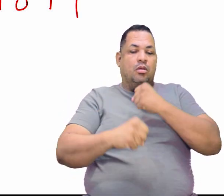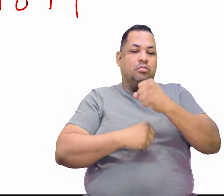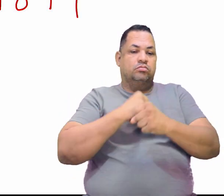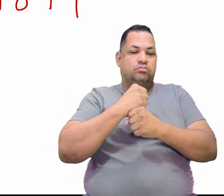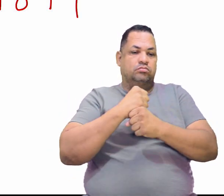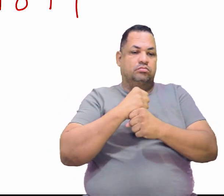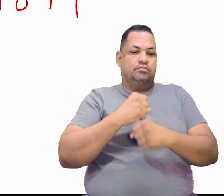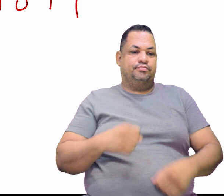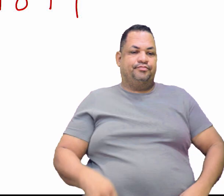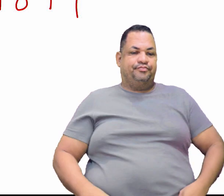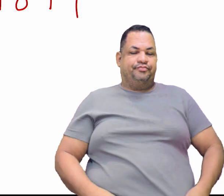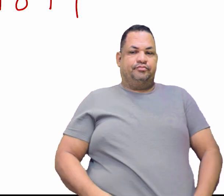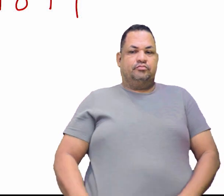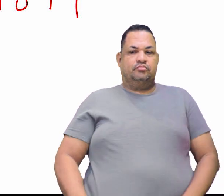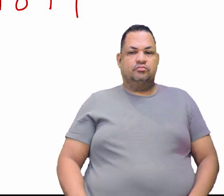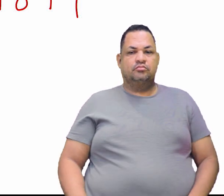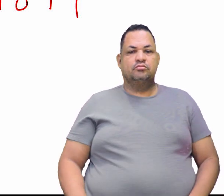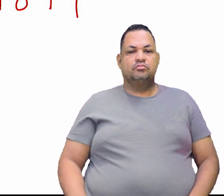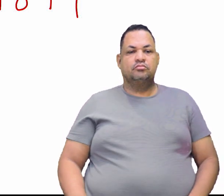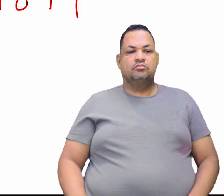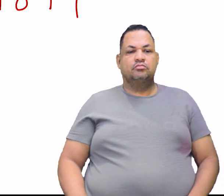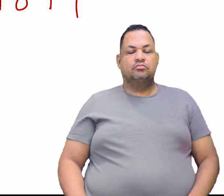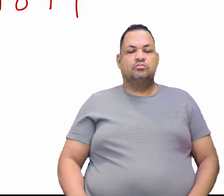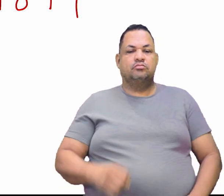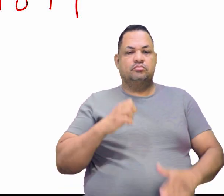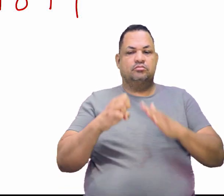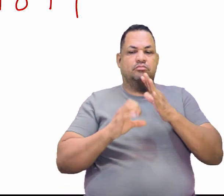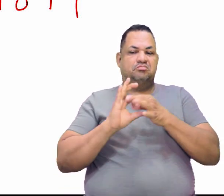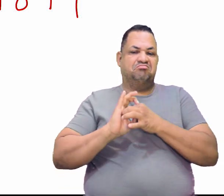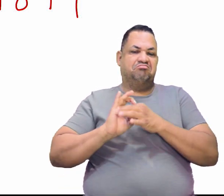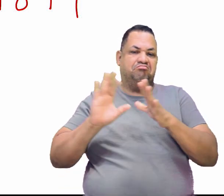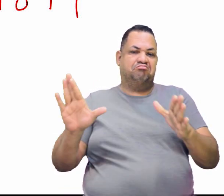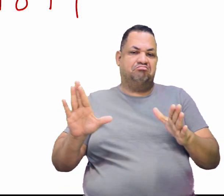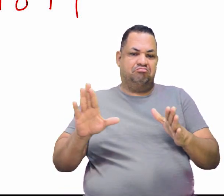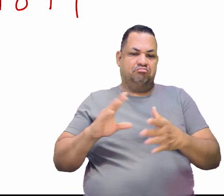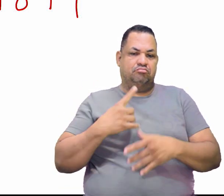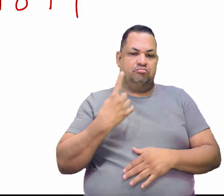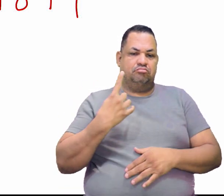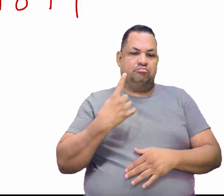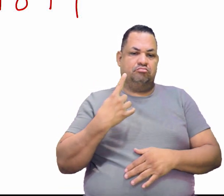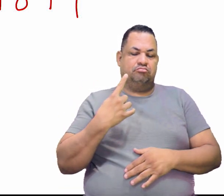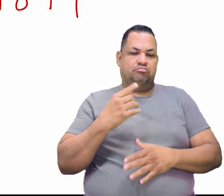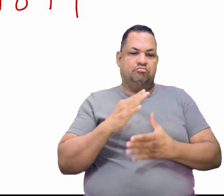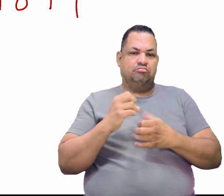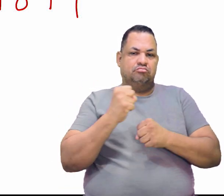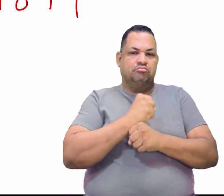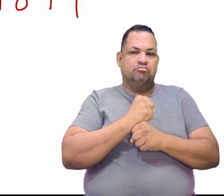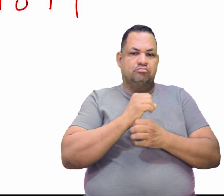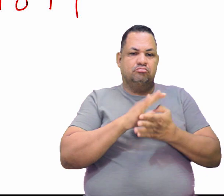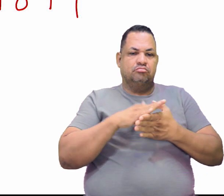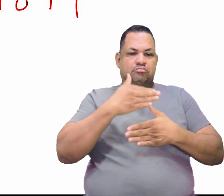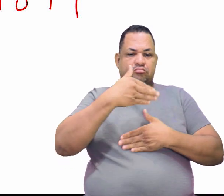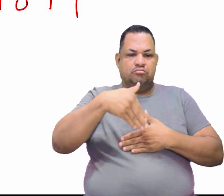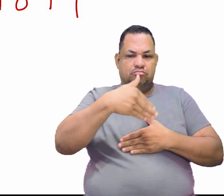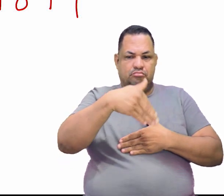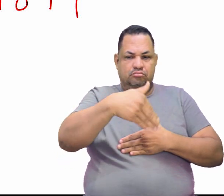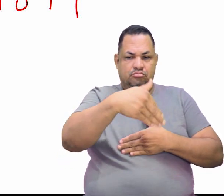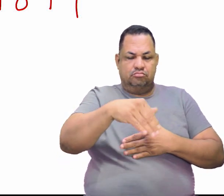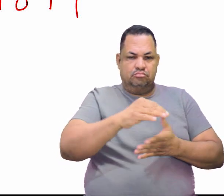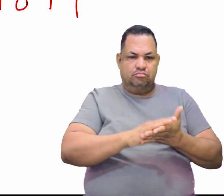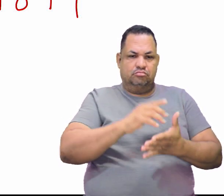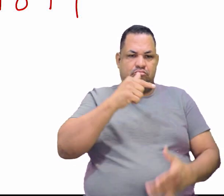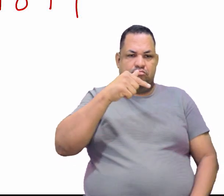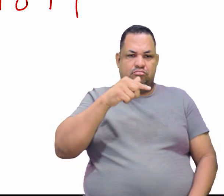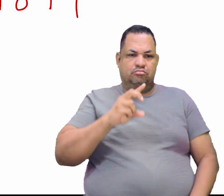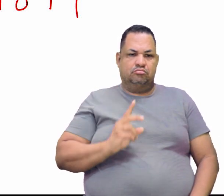favor. A empresa, então, abandonou um ano depois, após ter assentado apenas